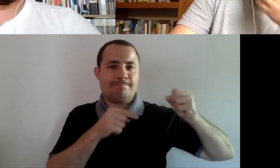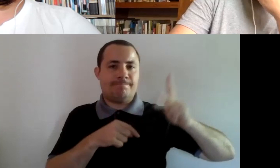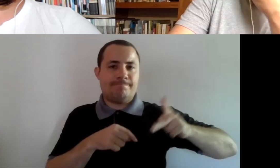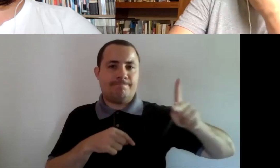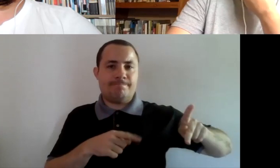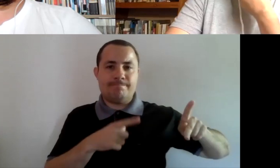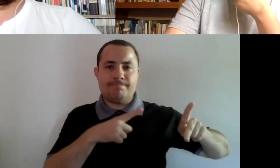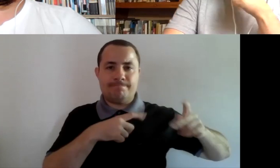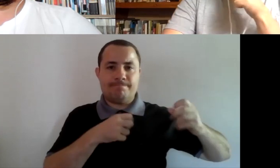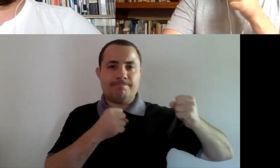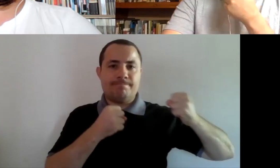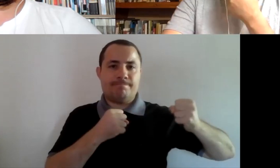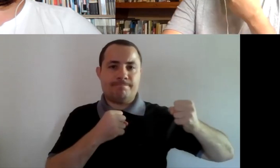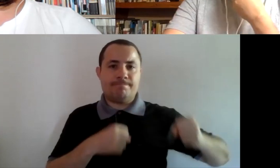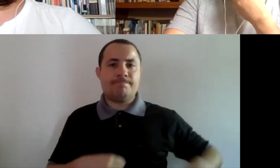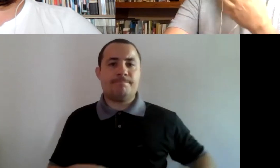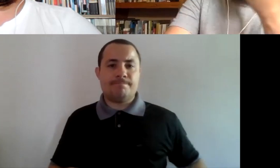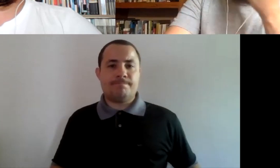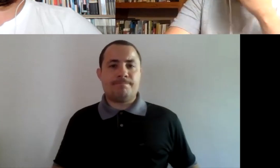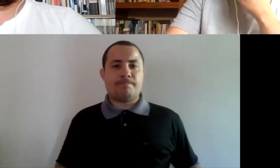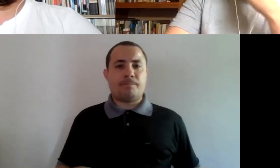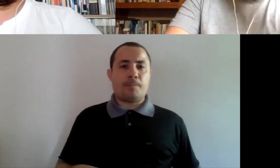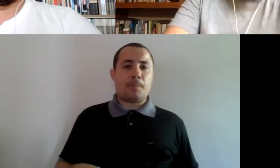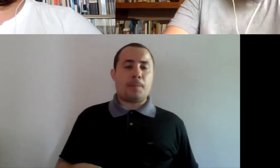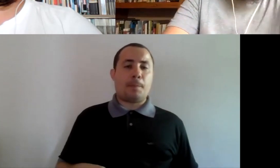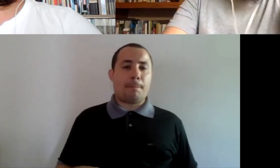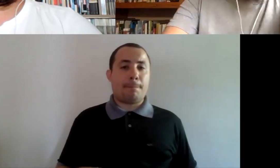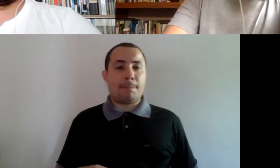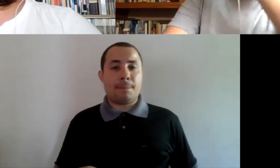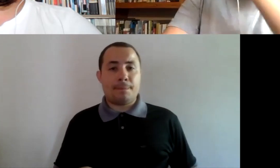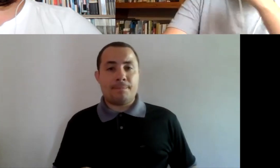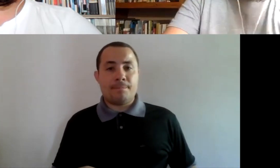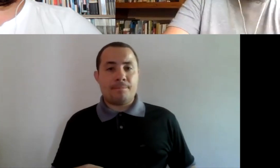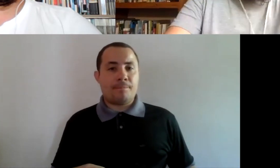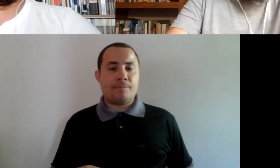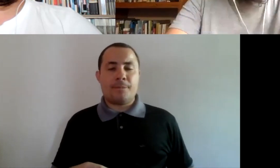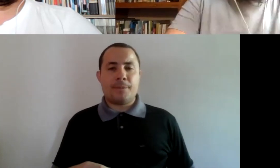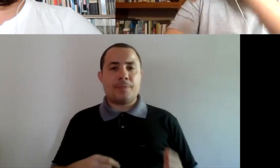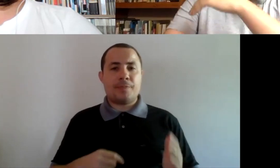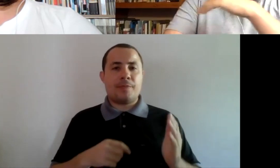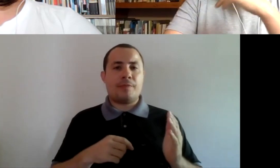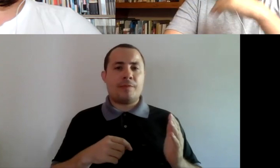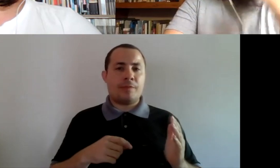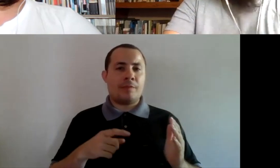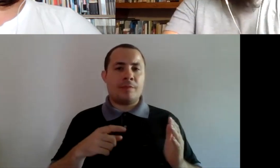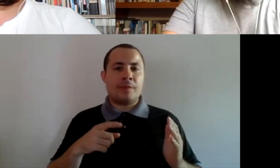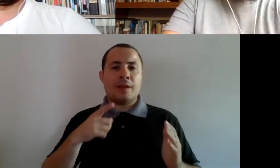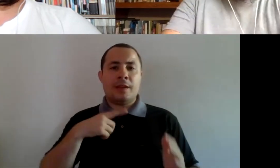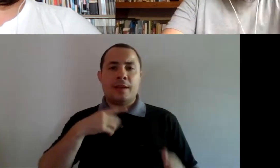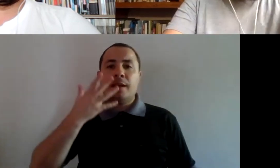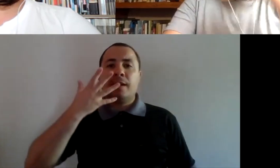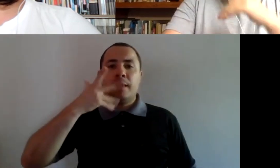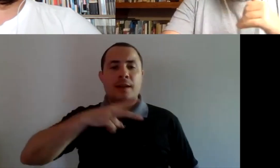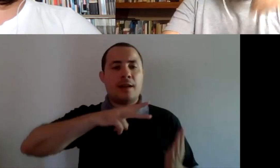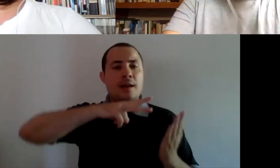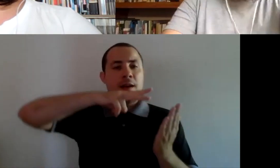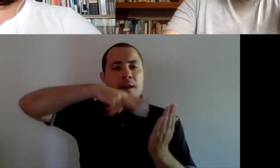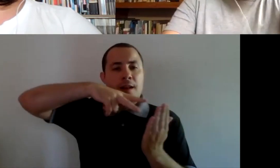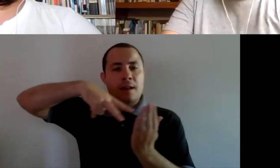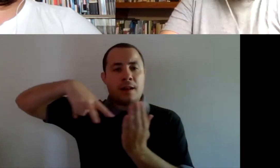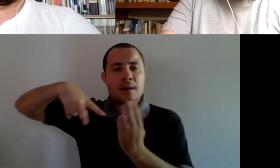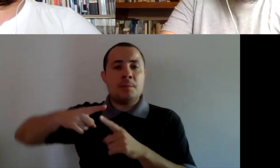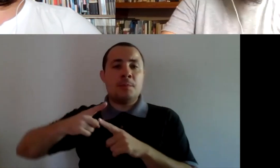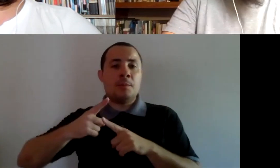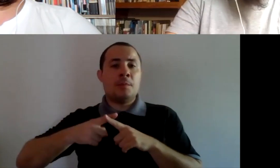acho que esse realmente é algo muito importante. Eu não anotei as porcentagens, mas é muito grande, assim, crianças que leem, indicação do professor